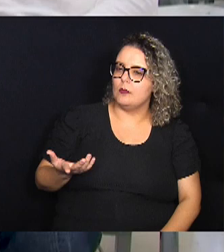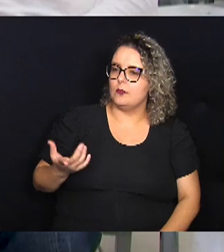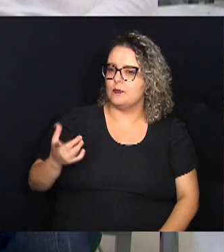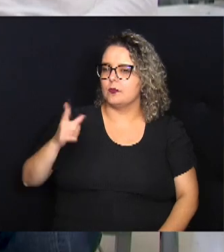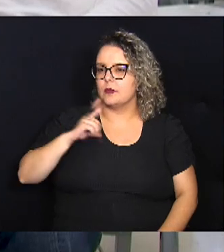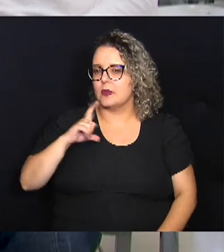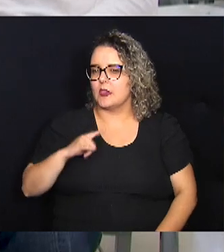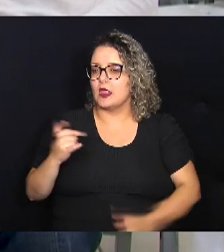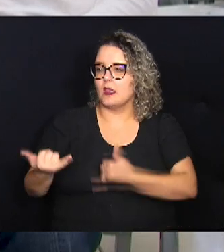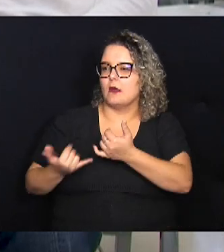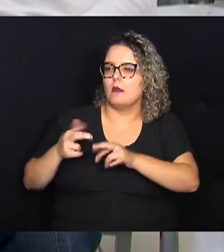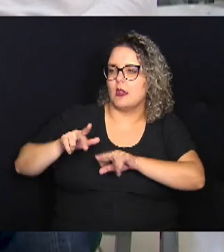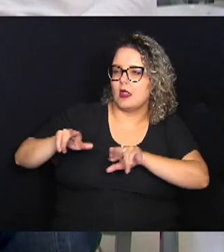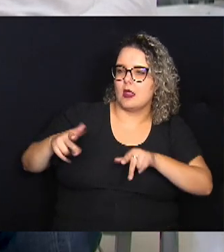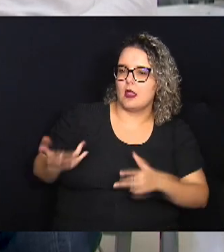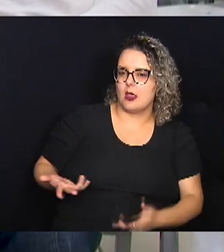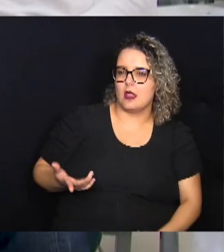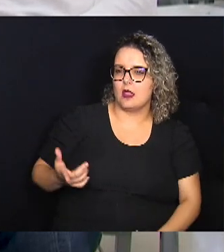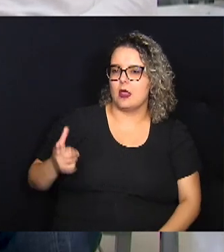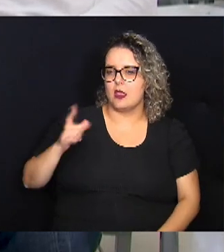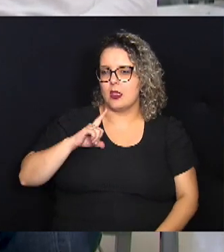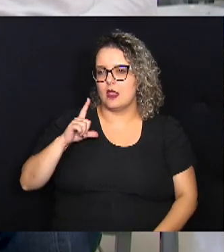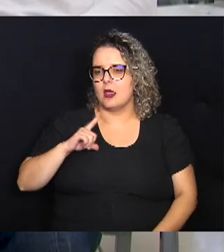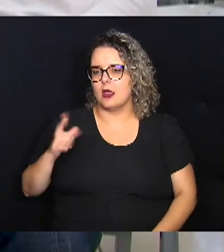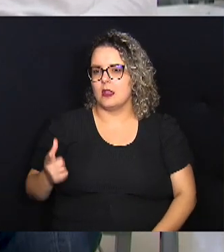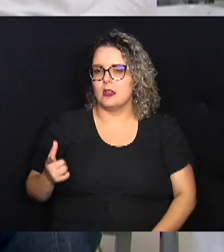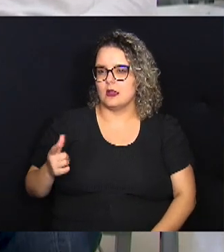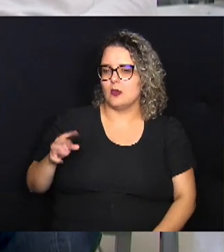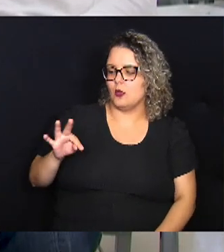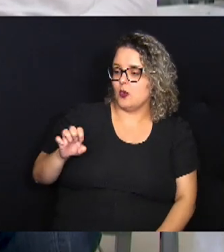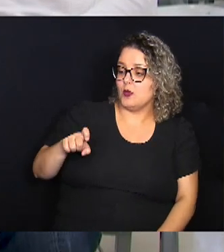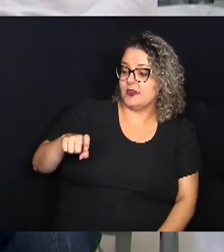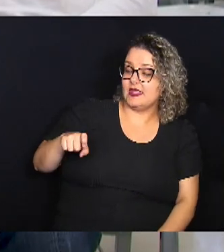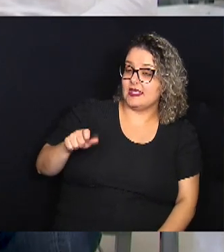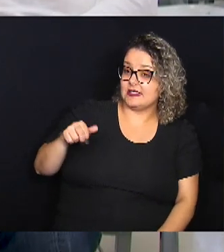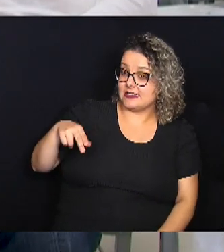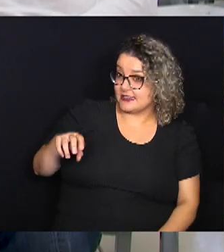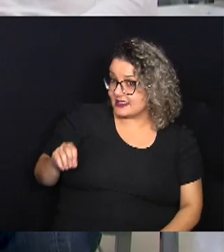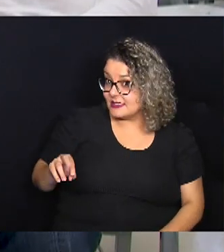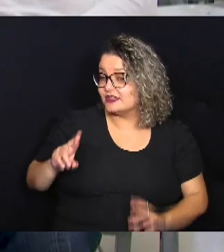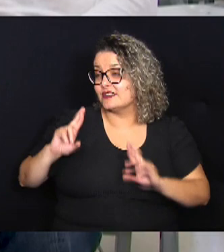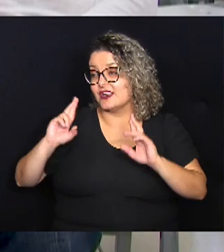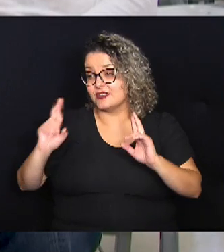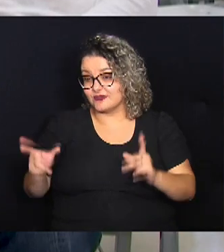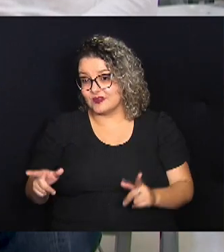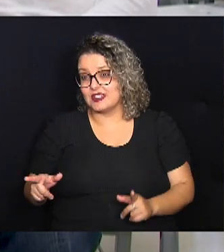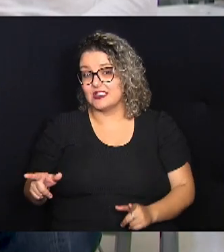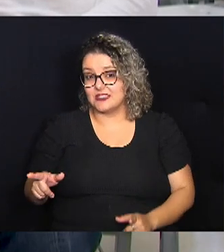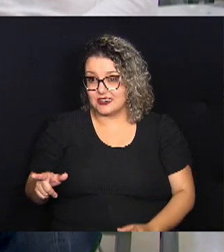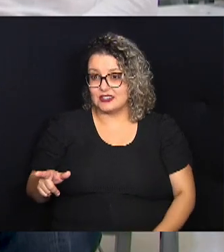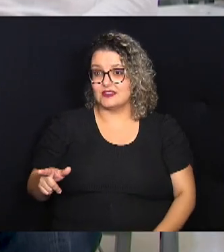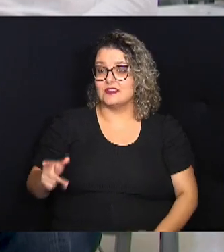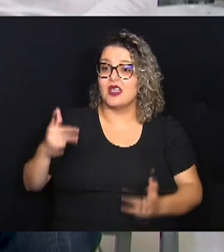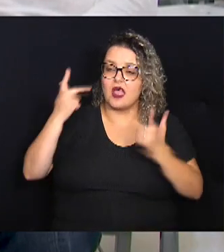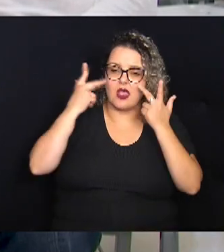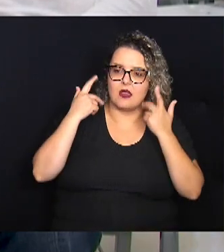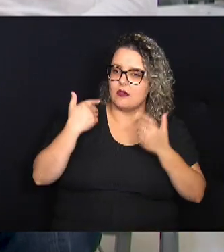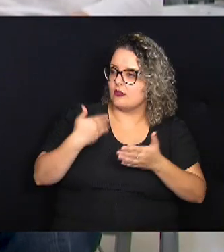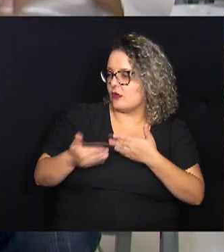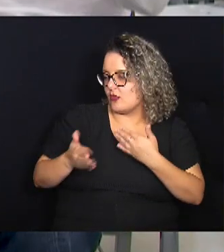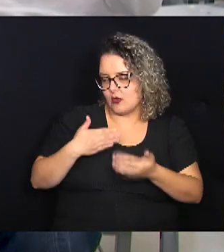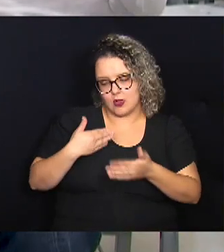brincar com isso, com essas diferenças, né? Que tem o inglês texano, por exemplo, que é muito diferente, né? E é natural que qualquer